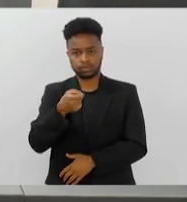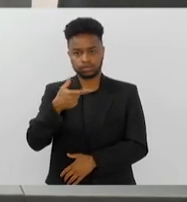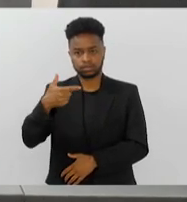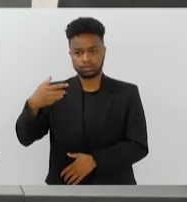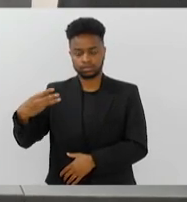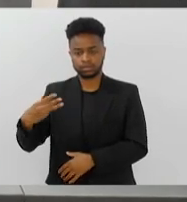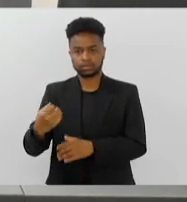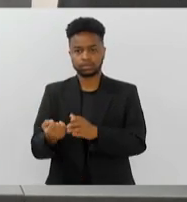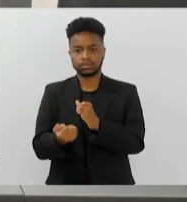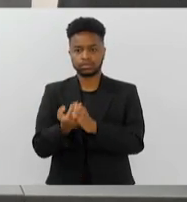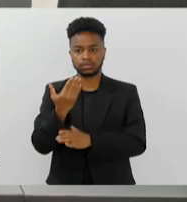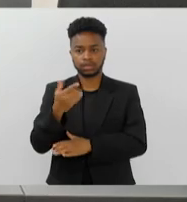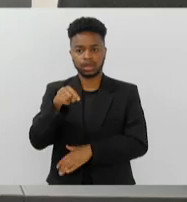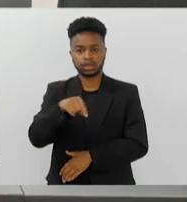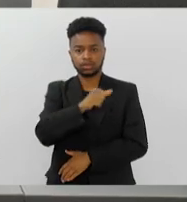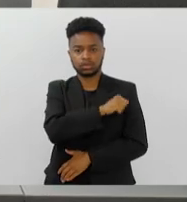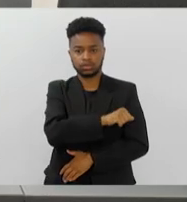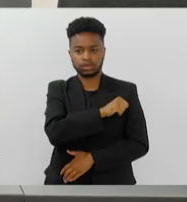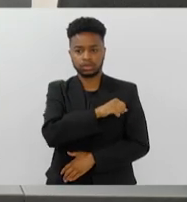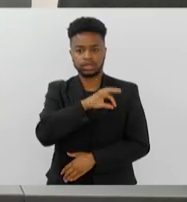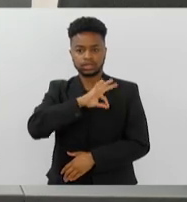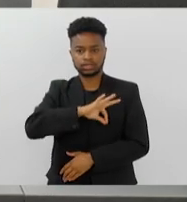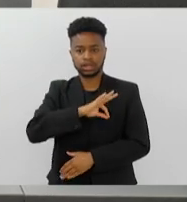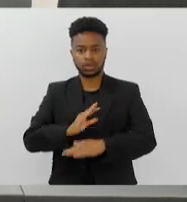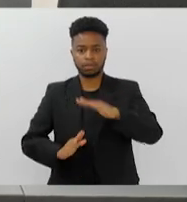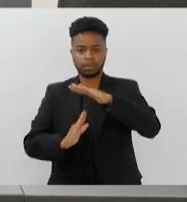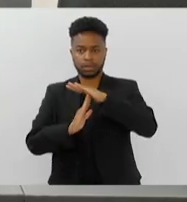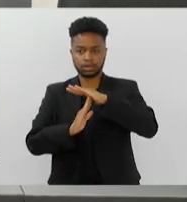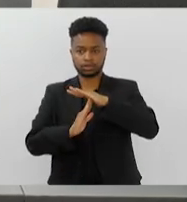que estabelece no Rio de Janeiro o salário máximo.